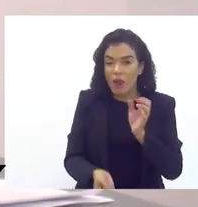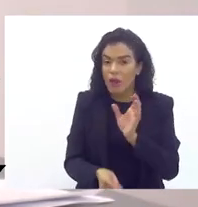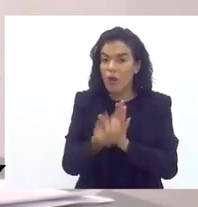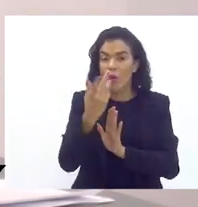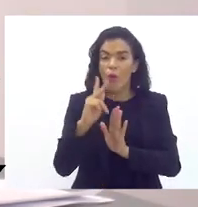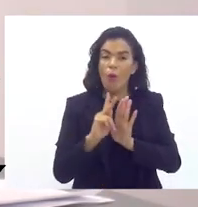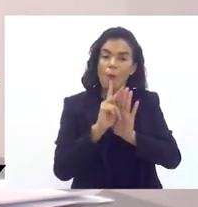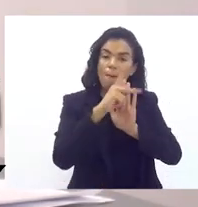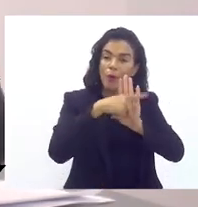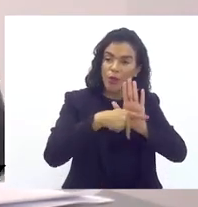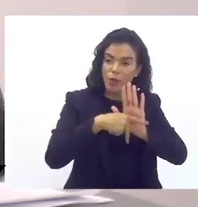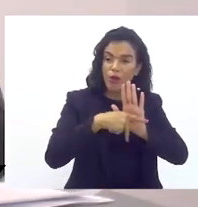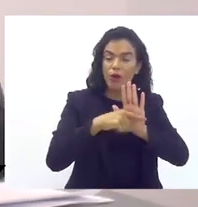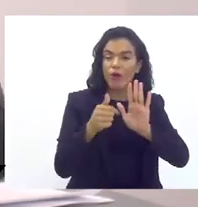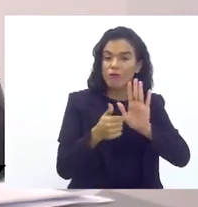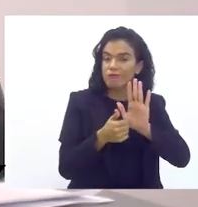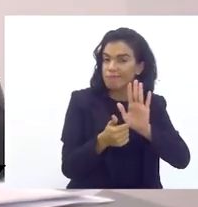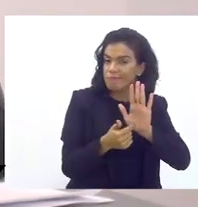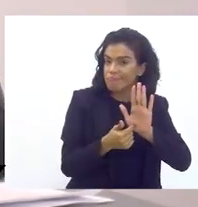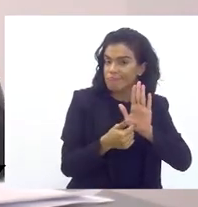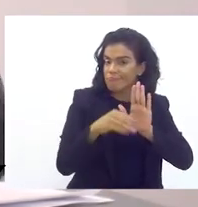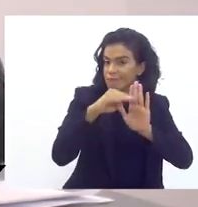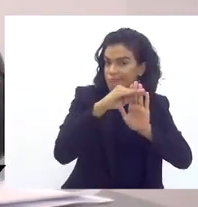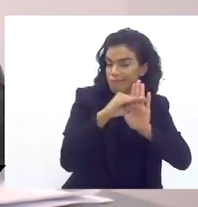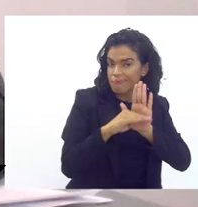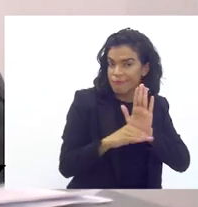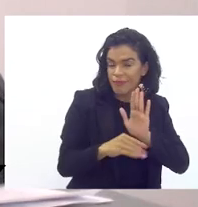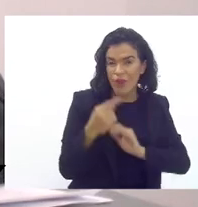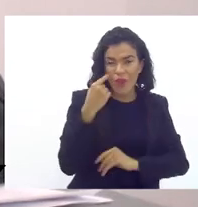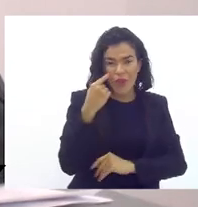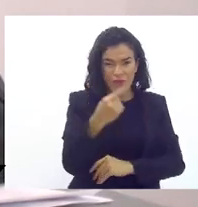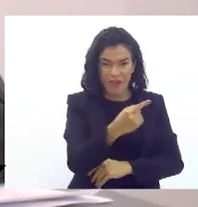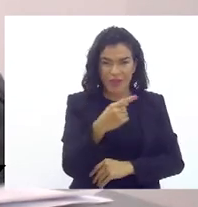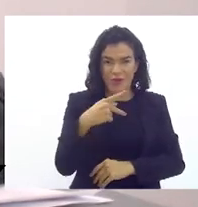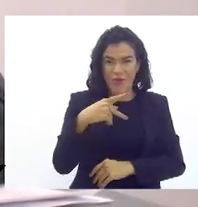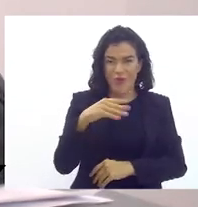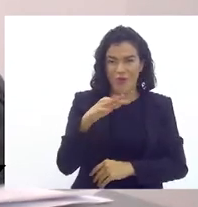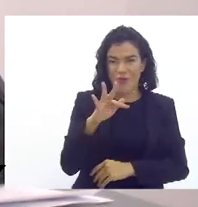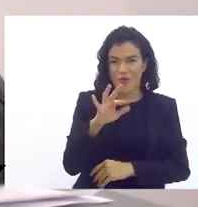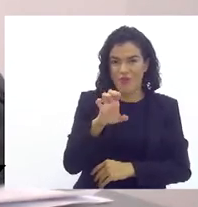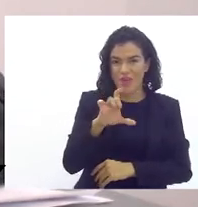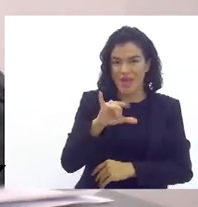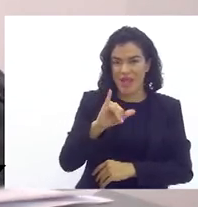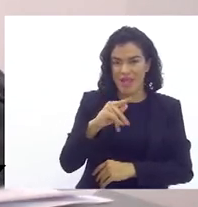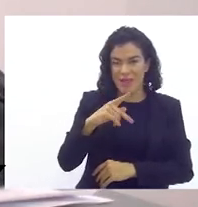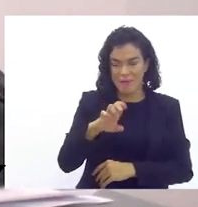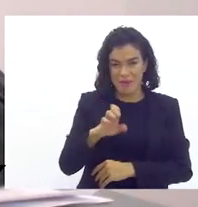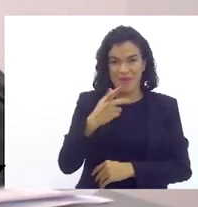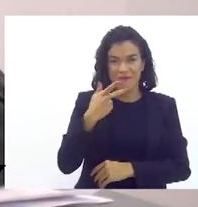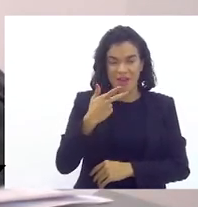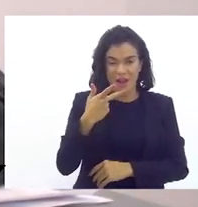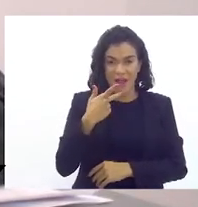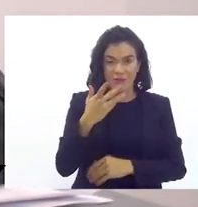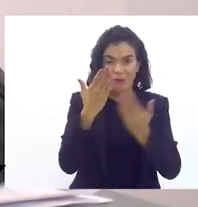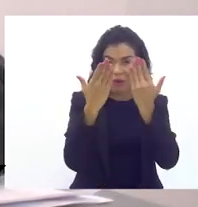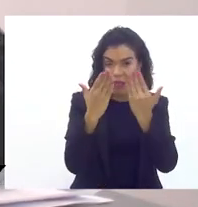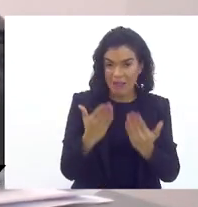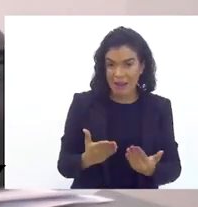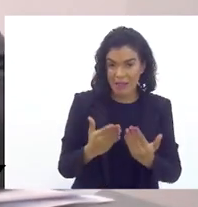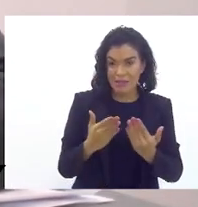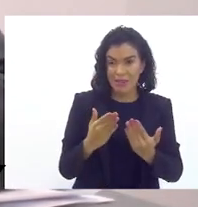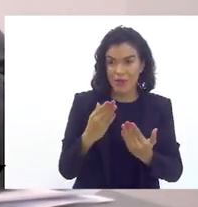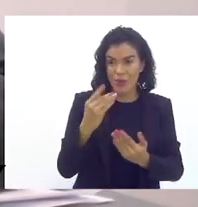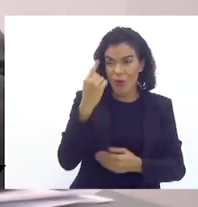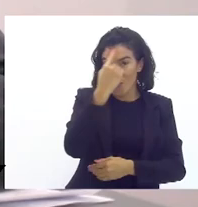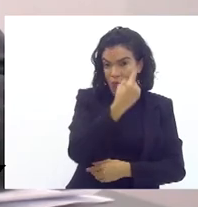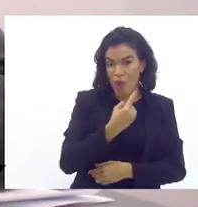essa produção desse estorno de probatório eu vi aqui o Felipe falando que teve uma hora Felipe para analisaria eu tive